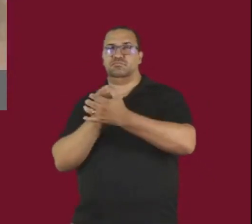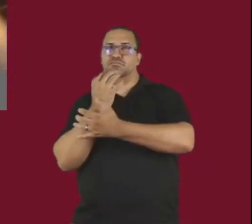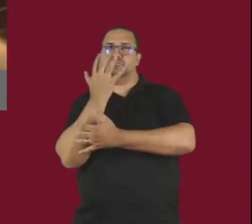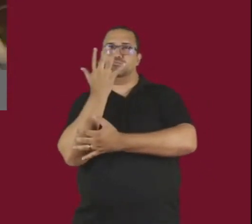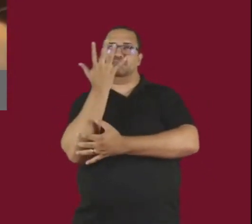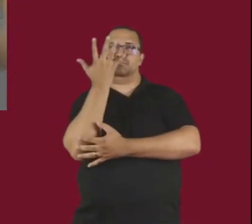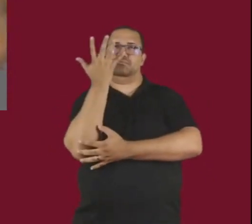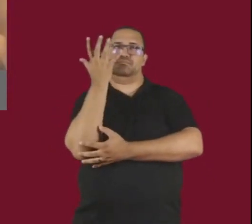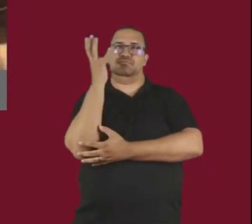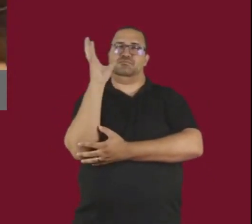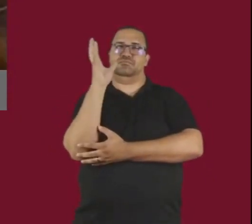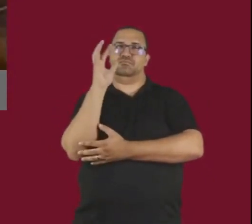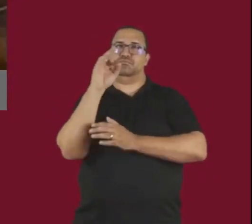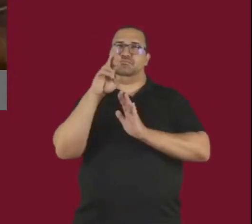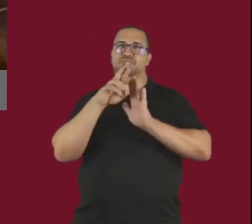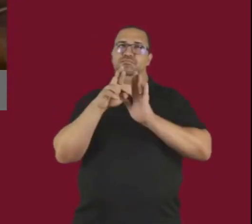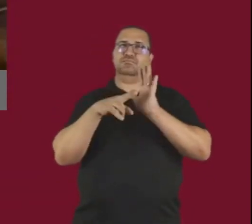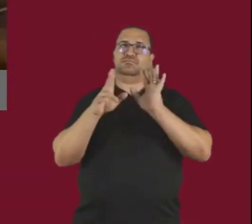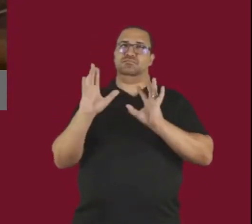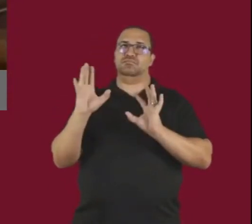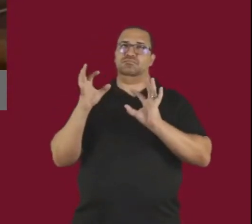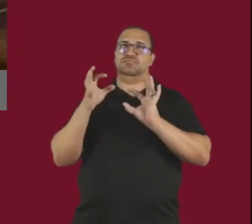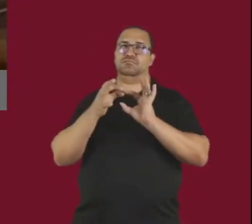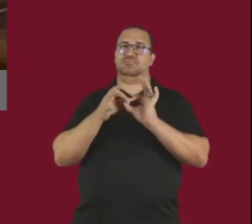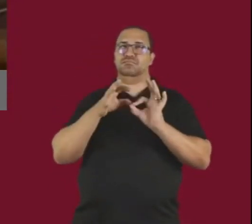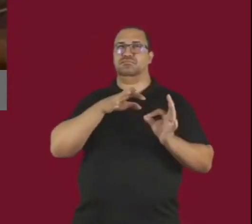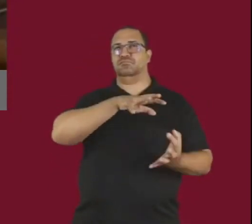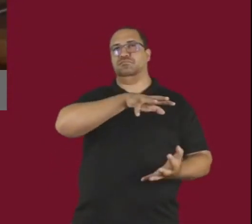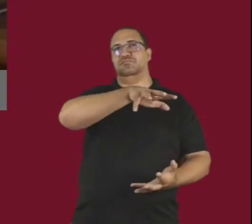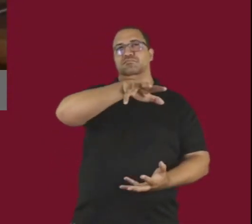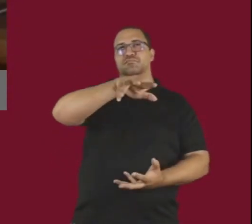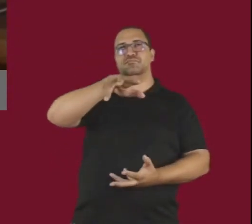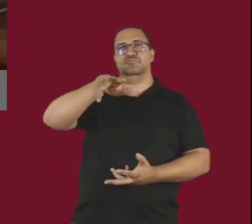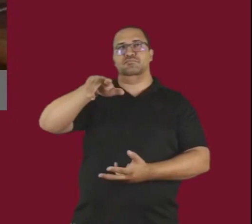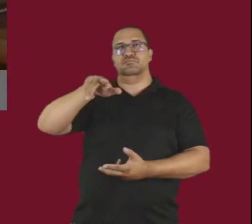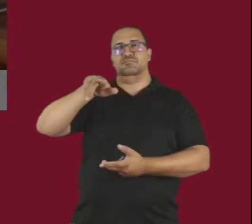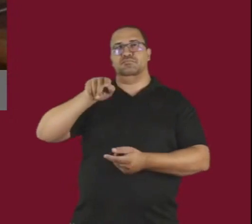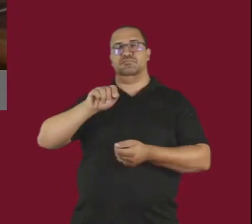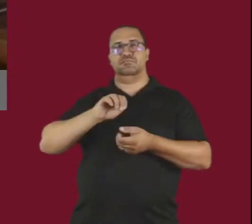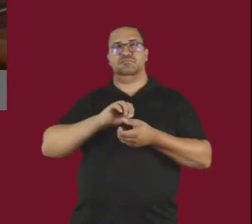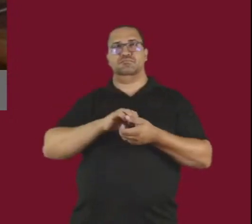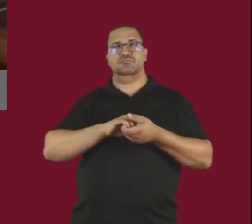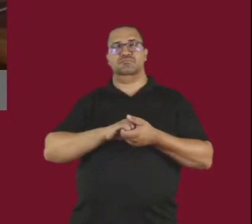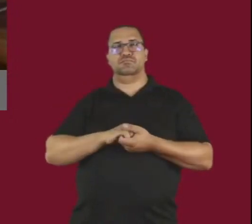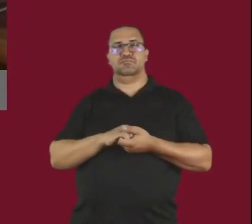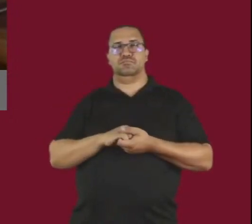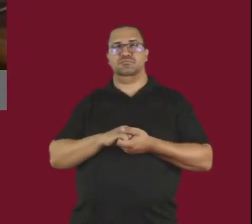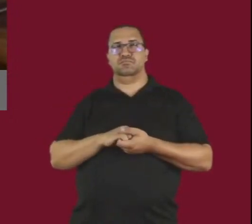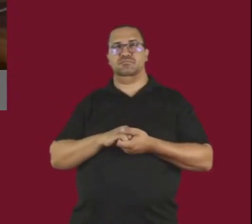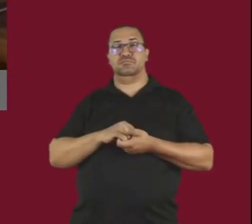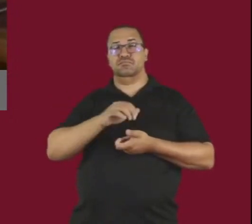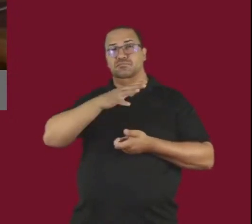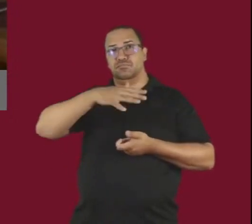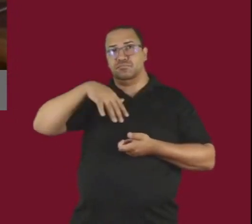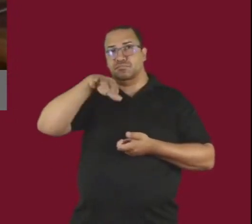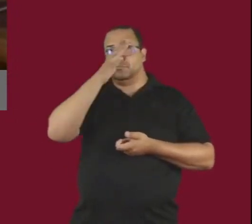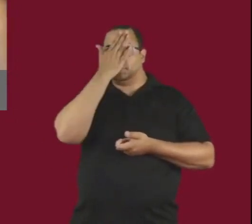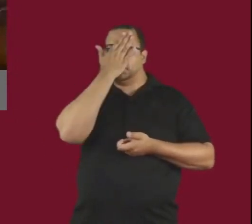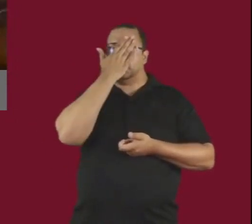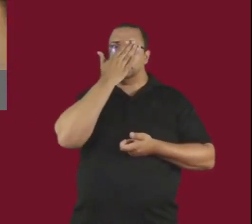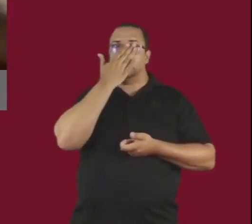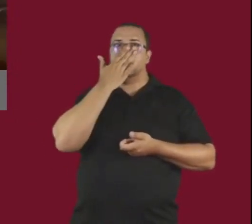seu papel, né, de ligar os mundos. O micélio é um programa de co-formação de jornalistas floresta, onde a gente está